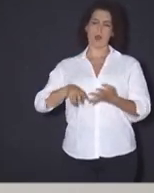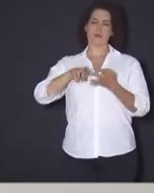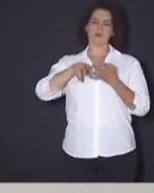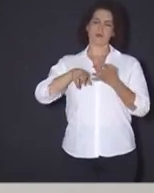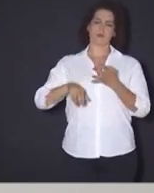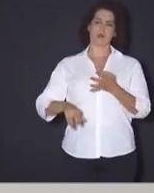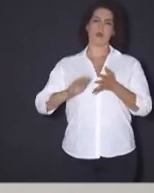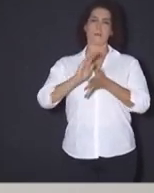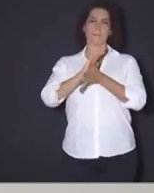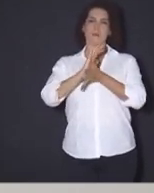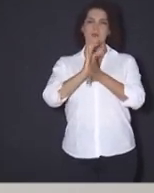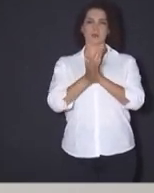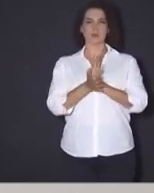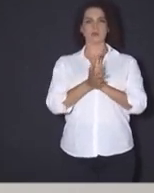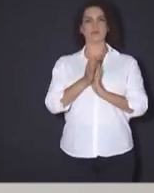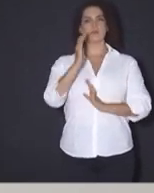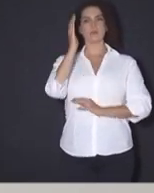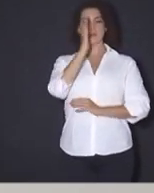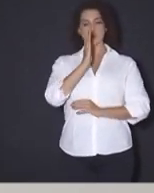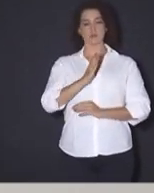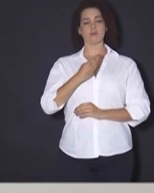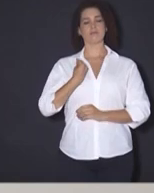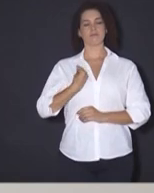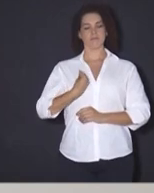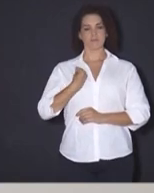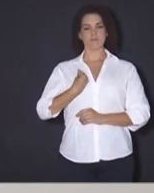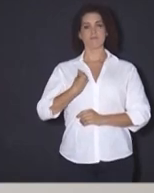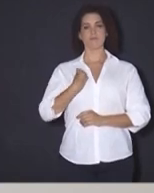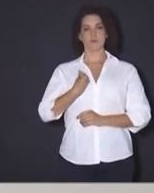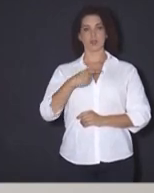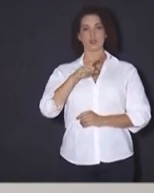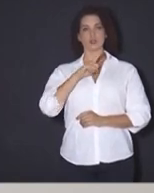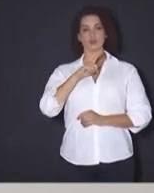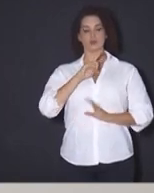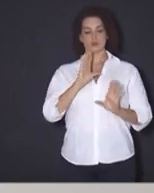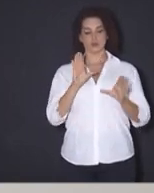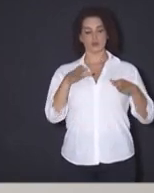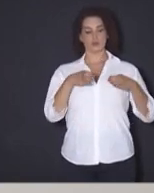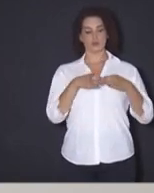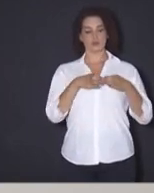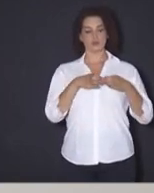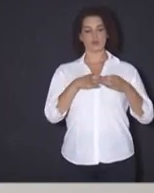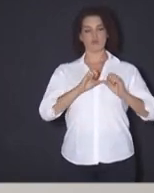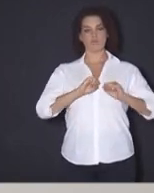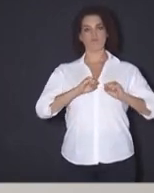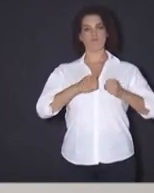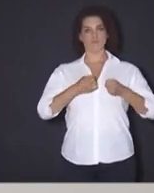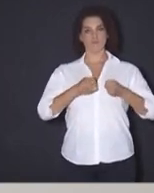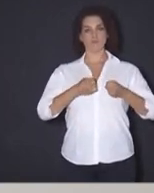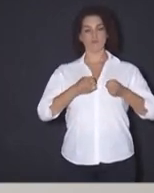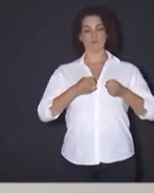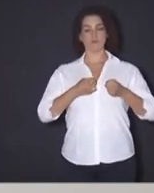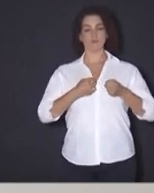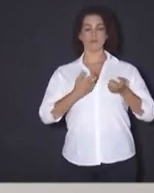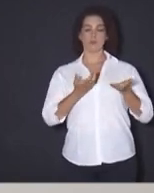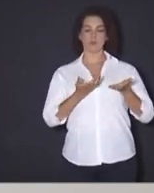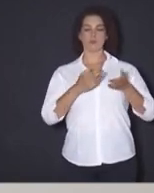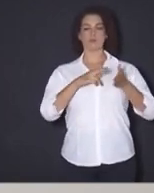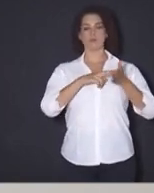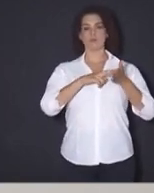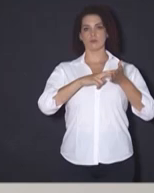relata o brasil esteve presente como a delegação maciça e no relatório